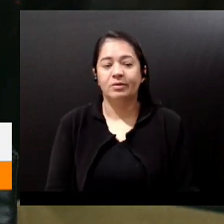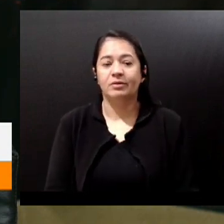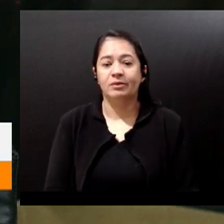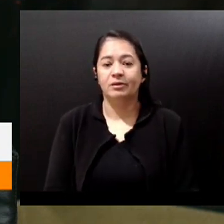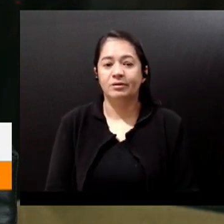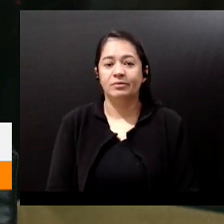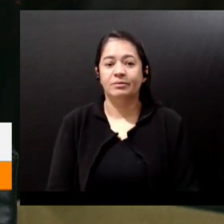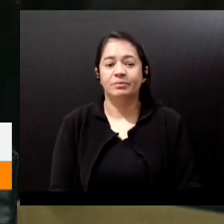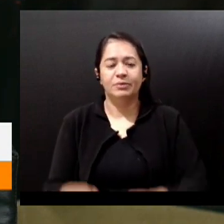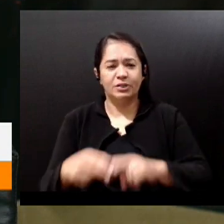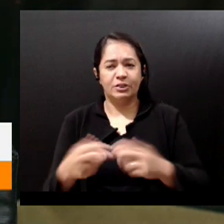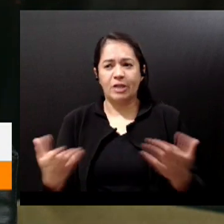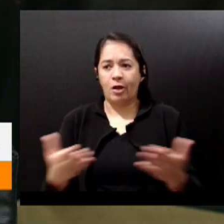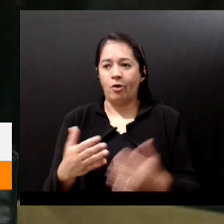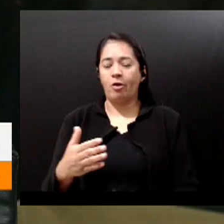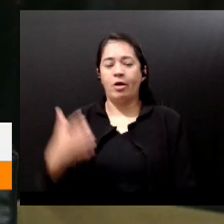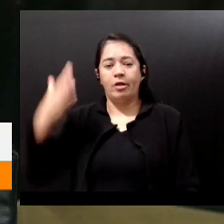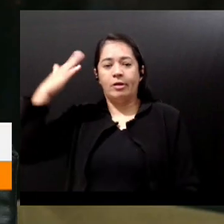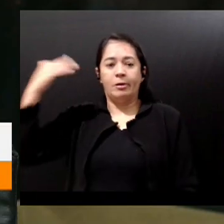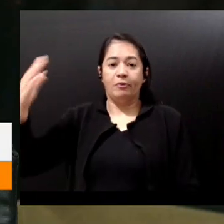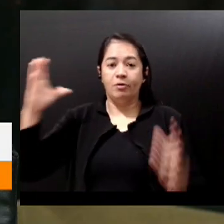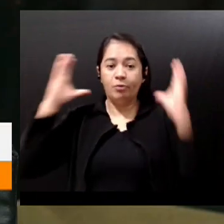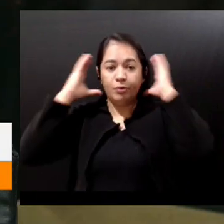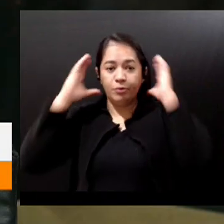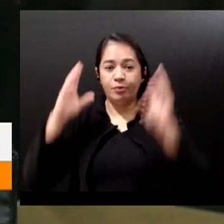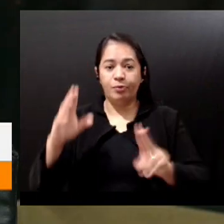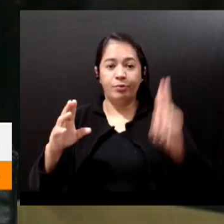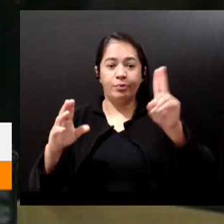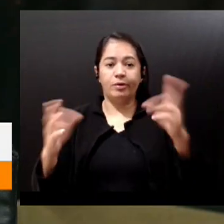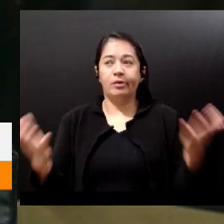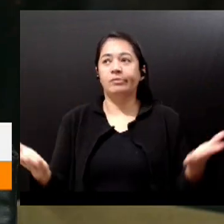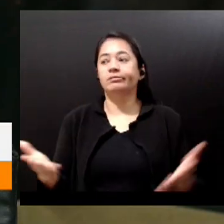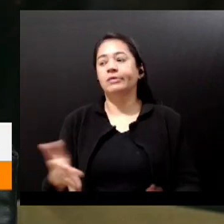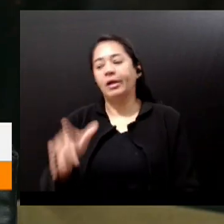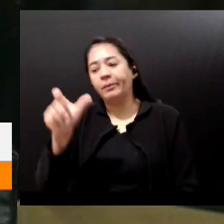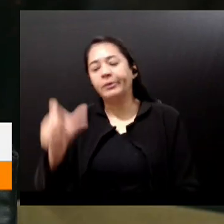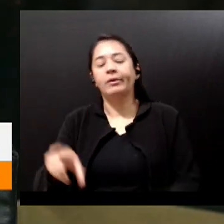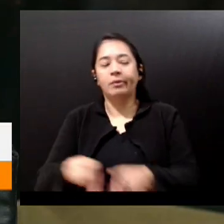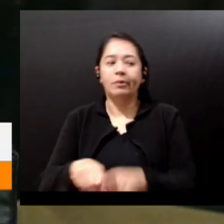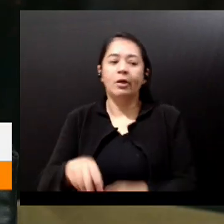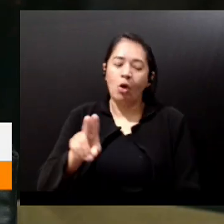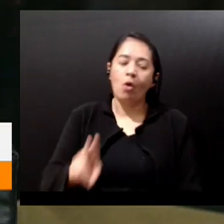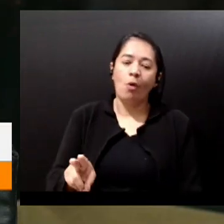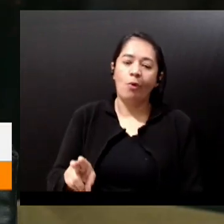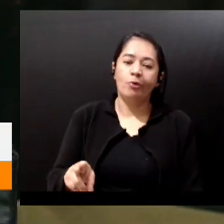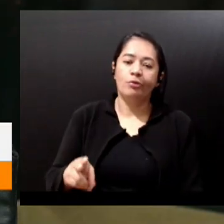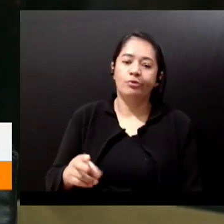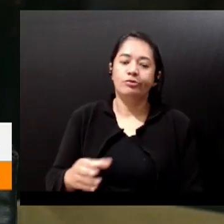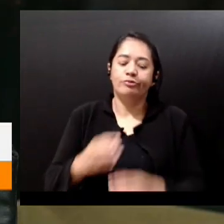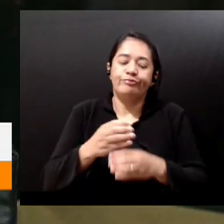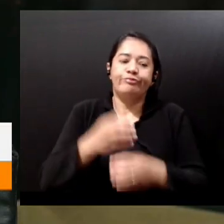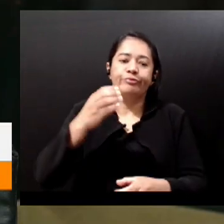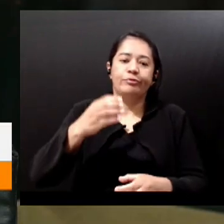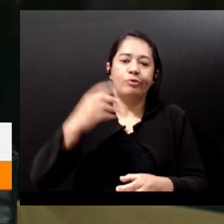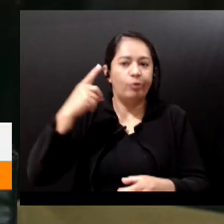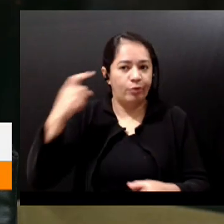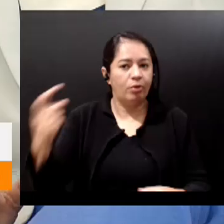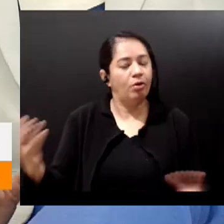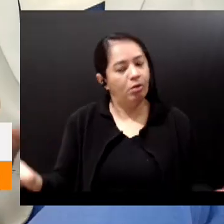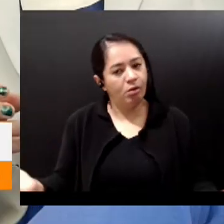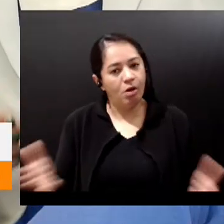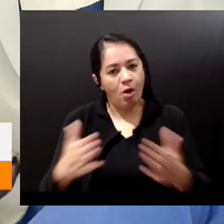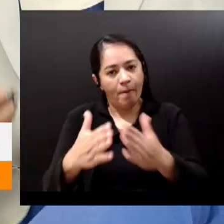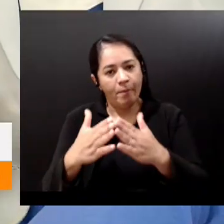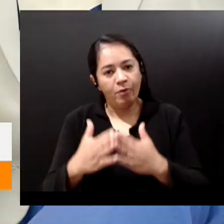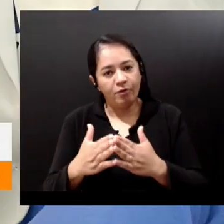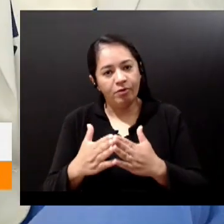ouvido, e a galera também usa caixinha de som, né, então espera lá, ou som no celular. Gente, quando você está ouvindo é só para você.